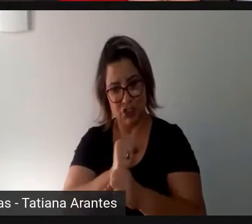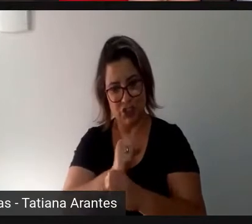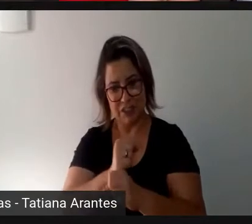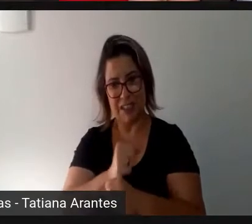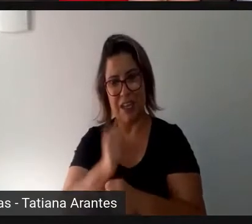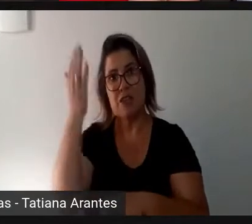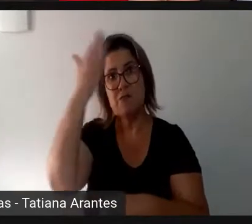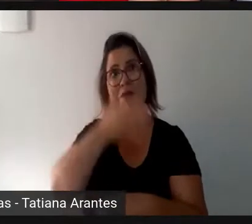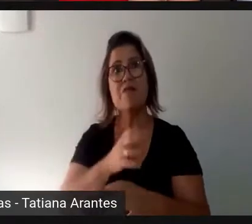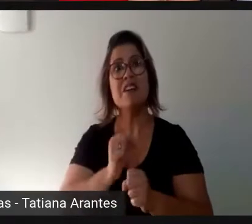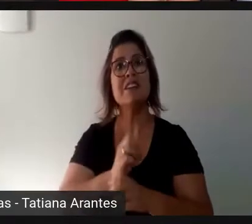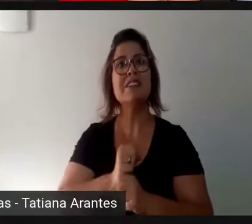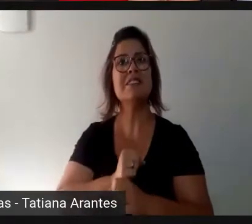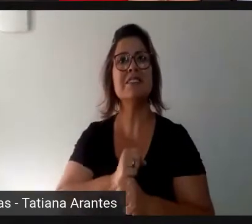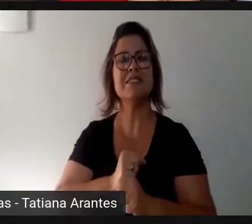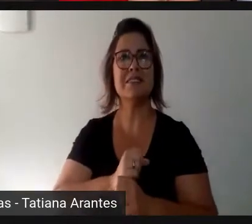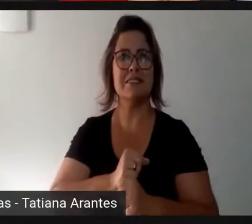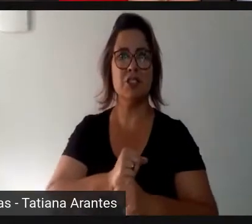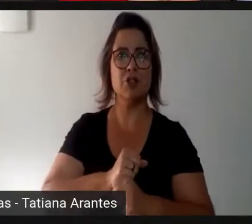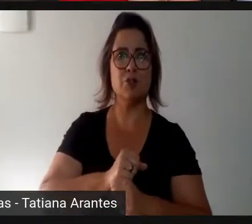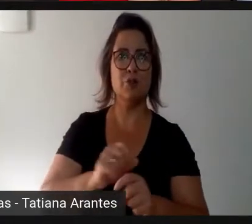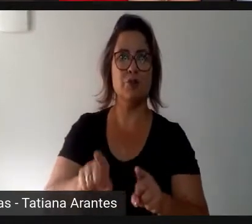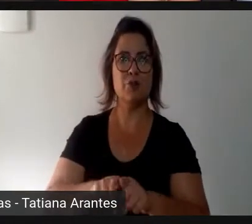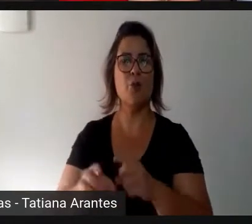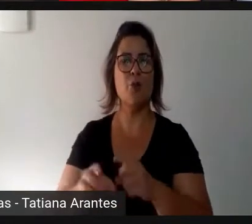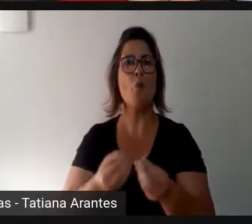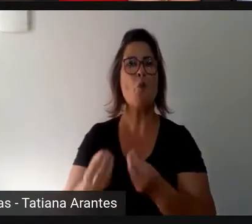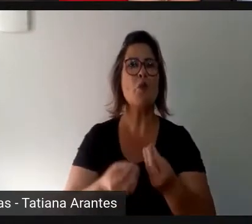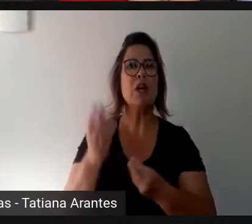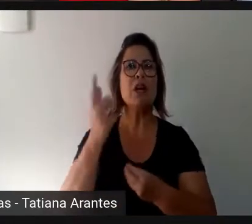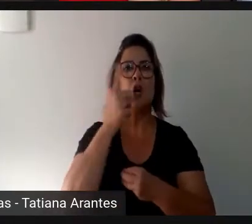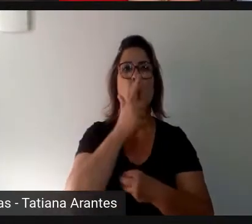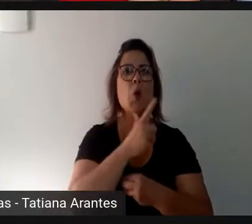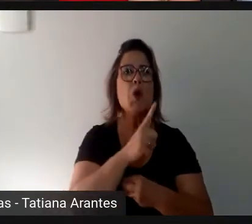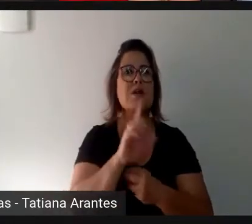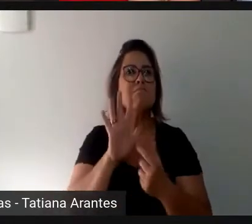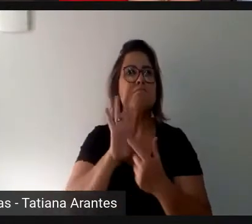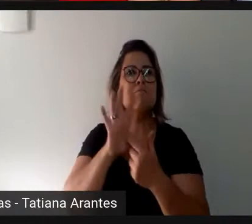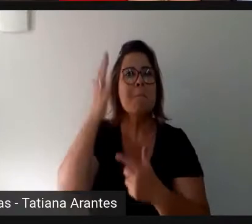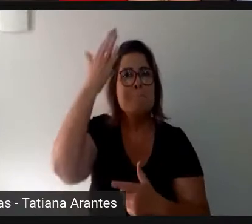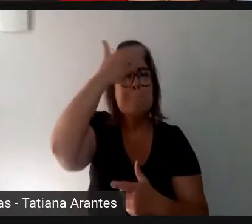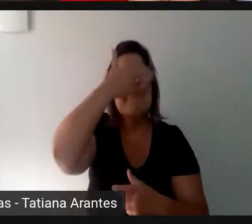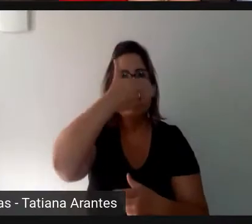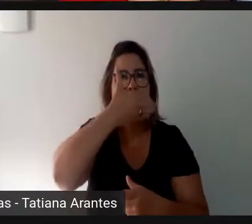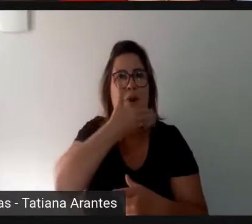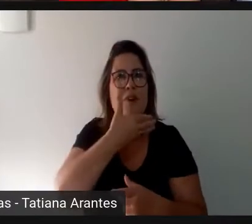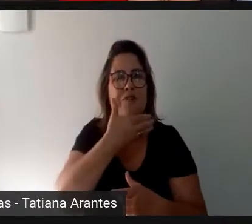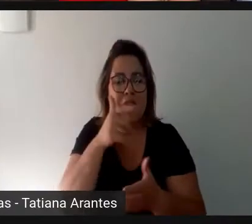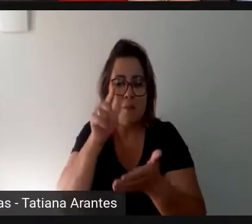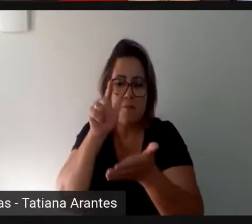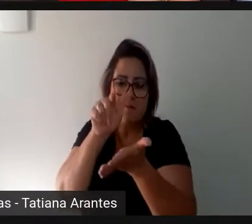na verdade, dos contadores americanos. É você conseguir transparecer para o papel